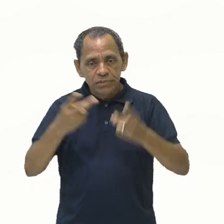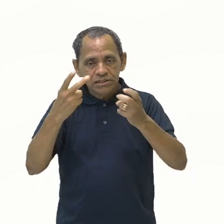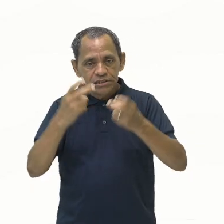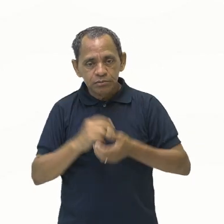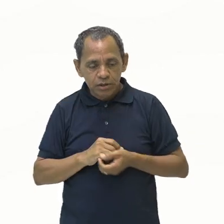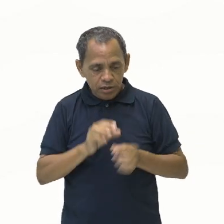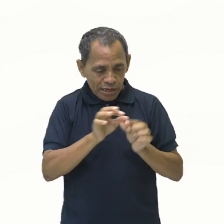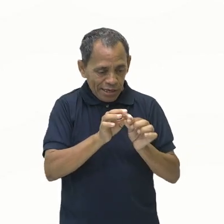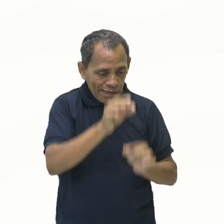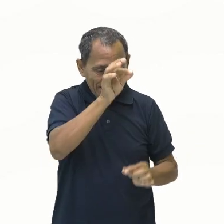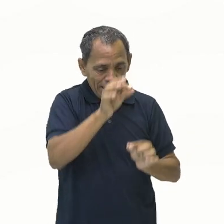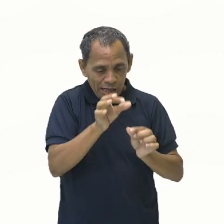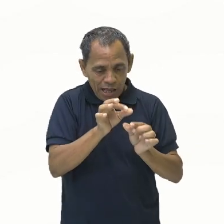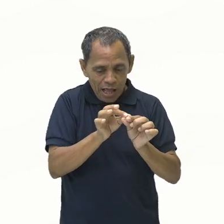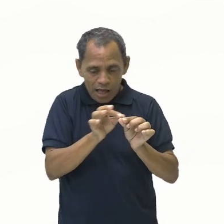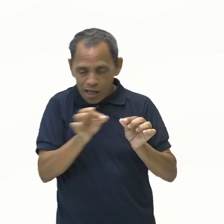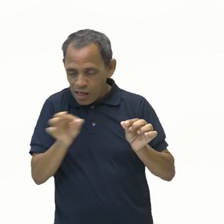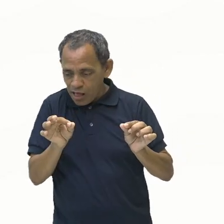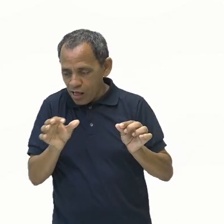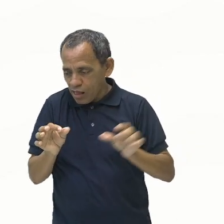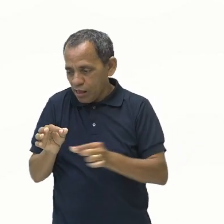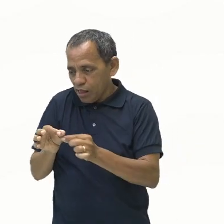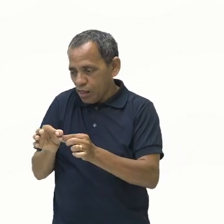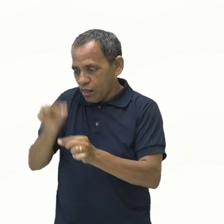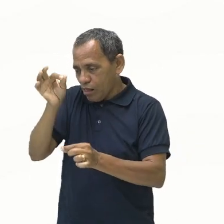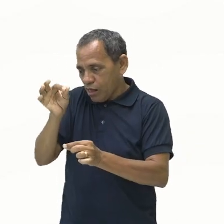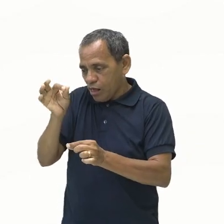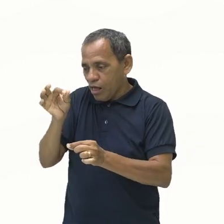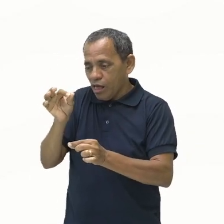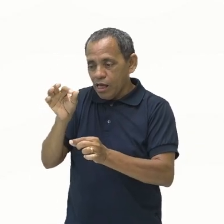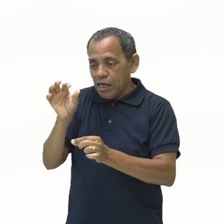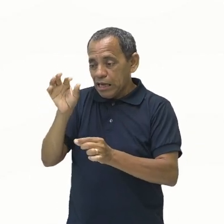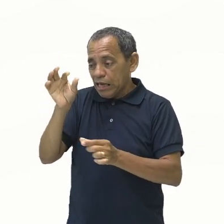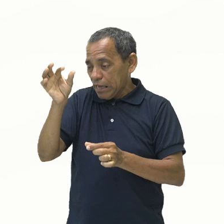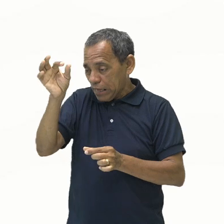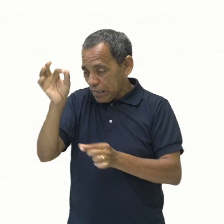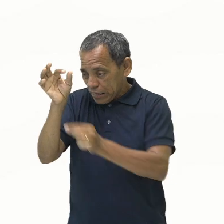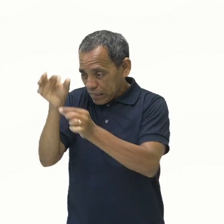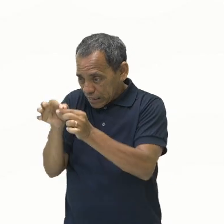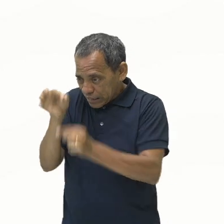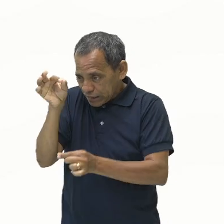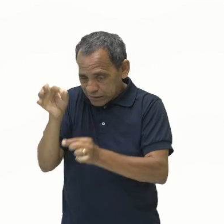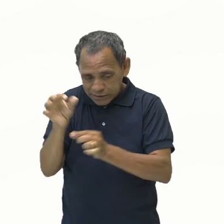essa ligação chegou nesse carbono, está aqui. Ó. Cada cantinho desse tem um carbono,